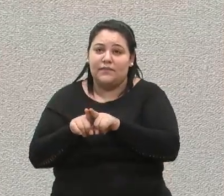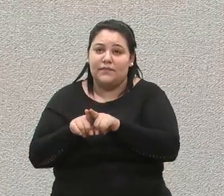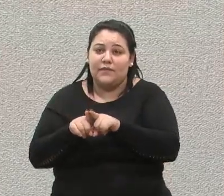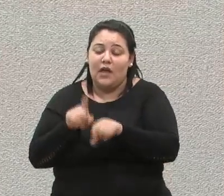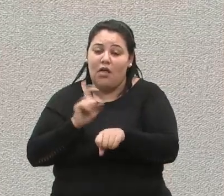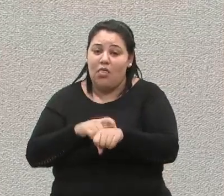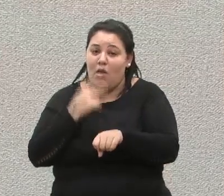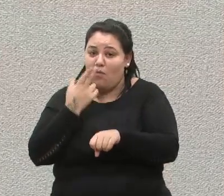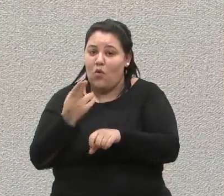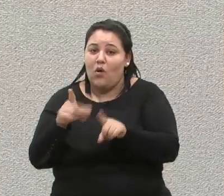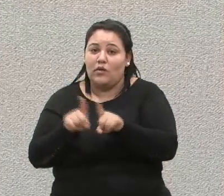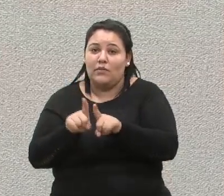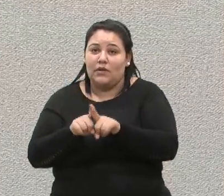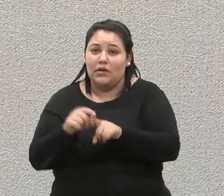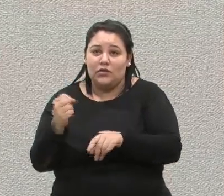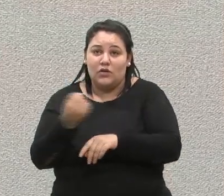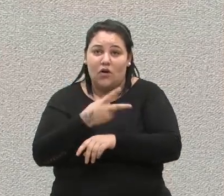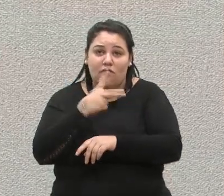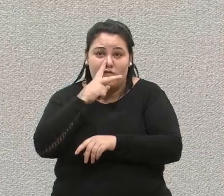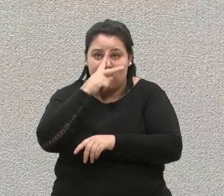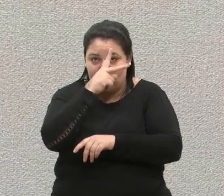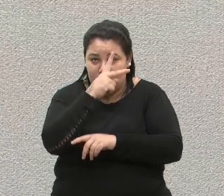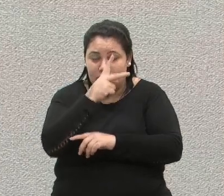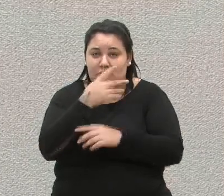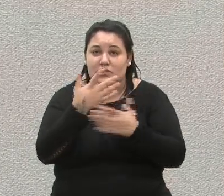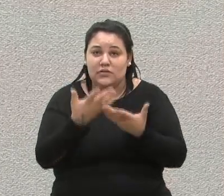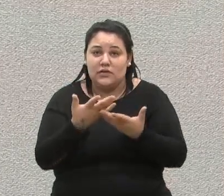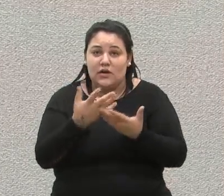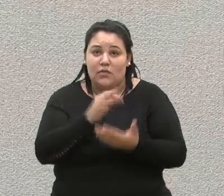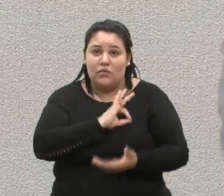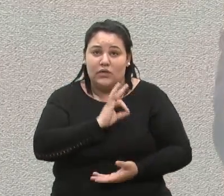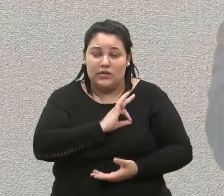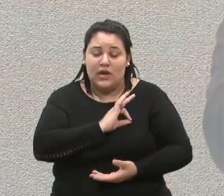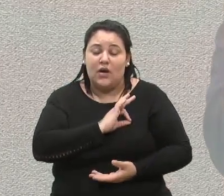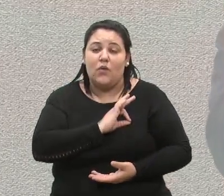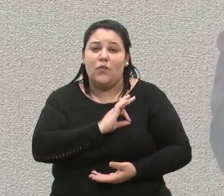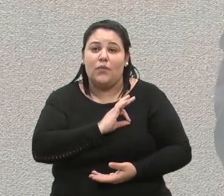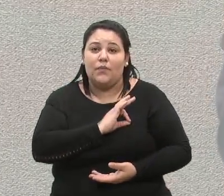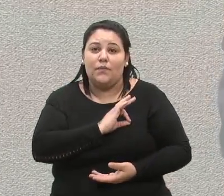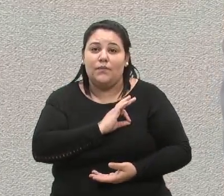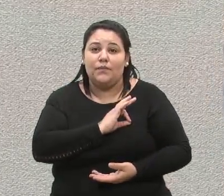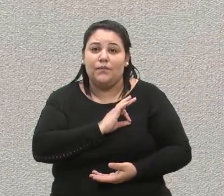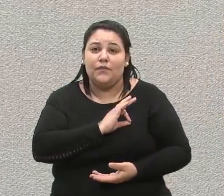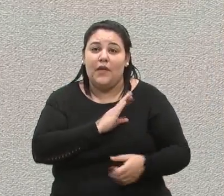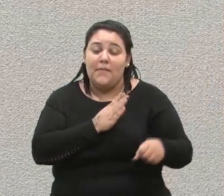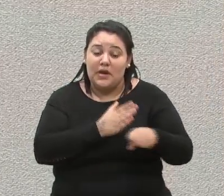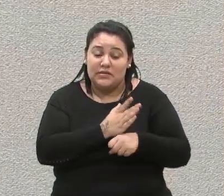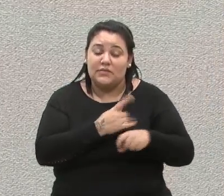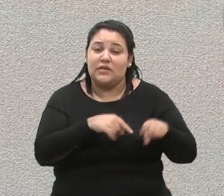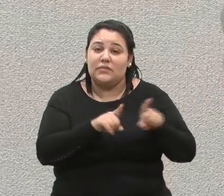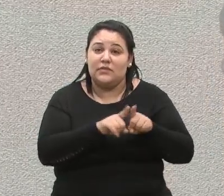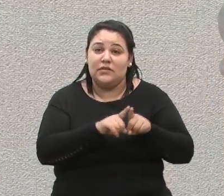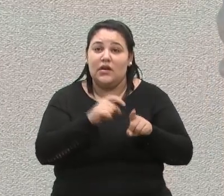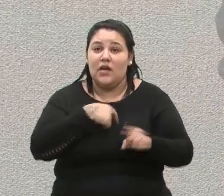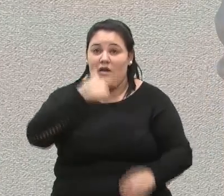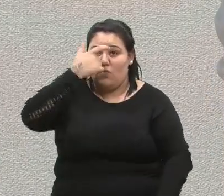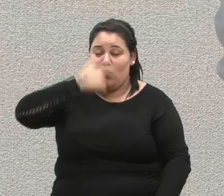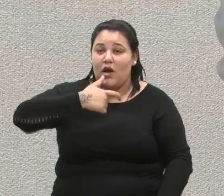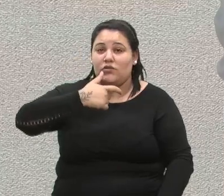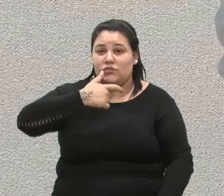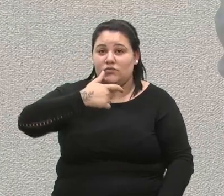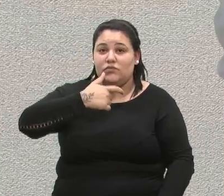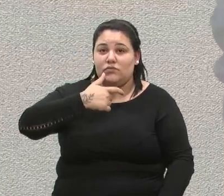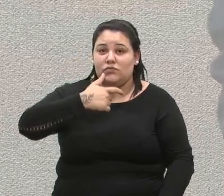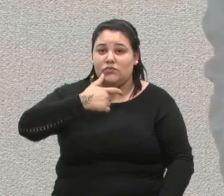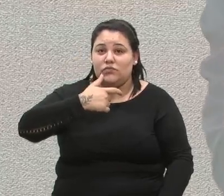tempo que novas forças policiais vão também fazendo parte. Eu acho que esse é